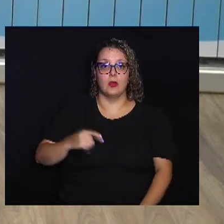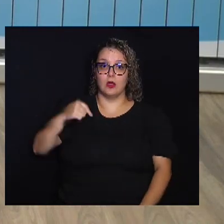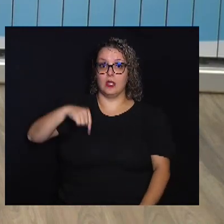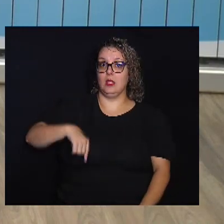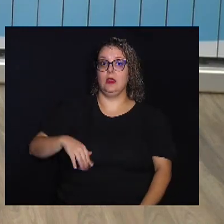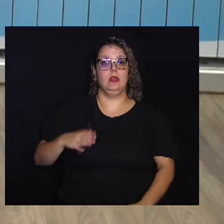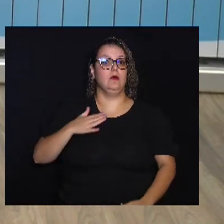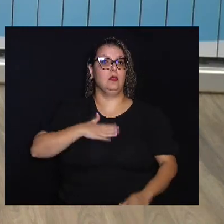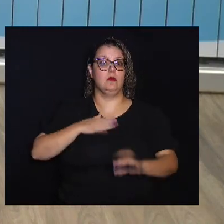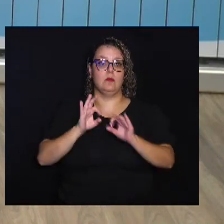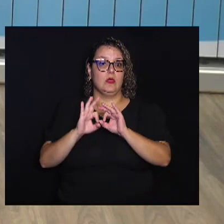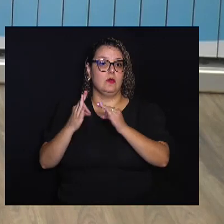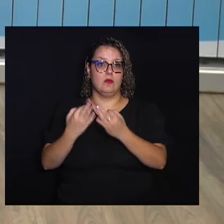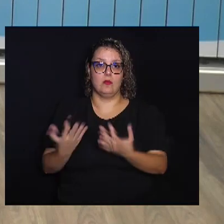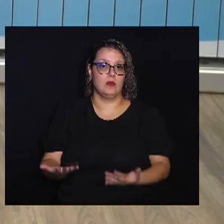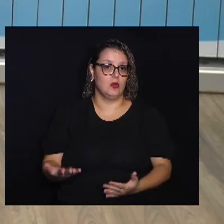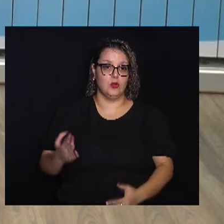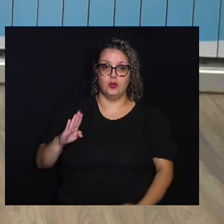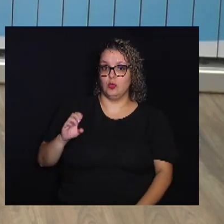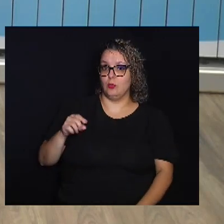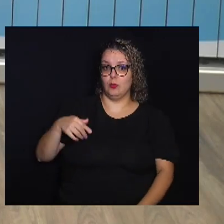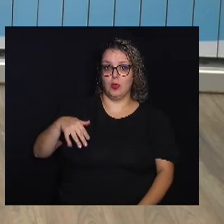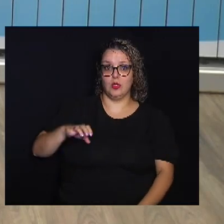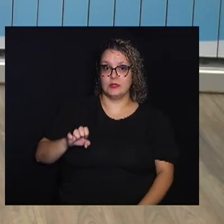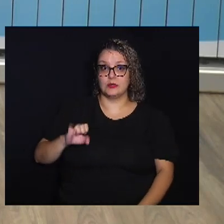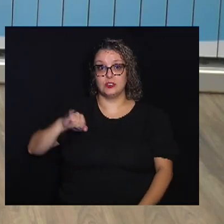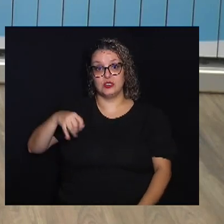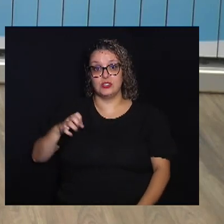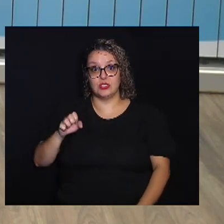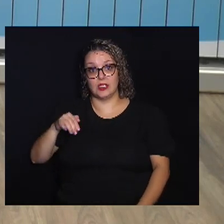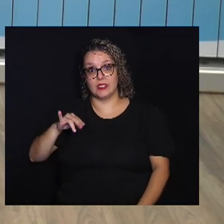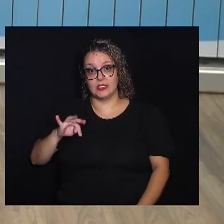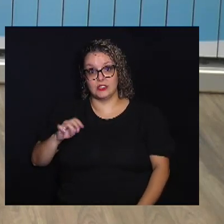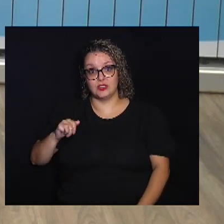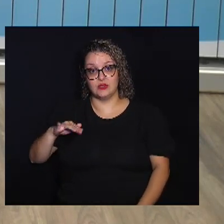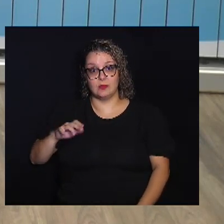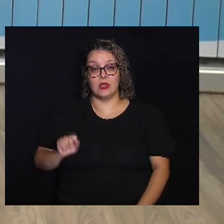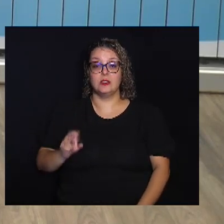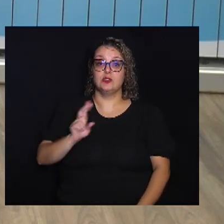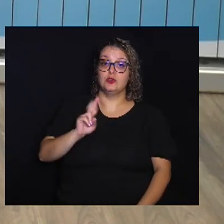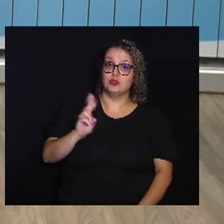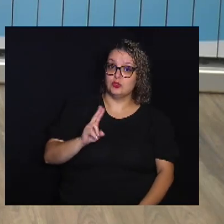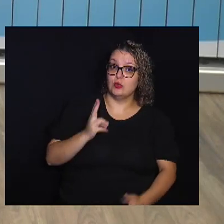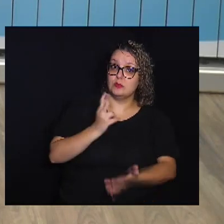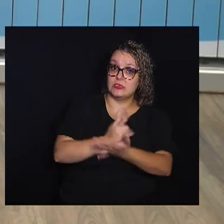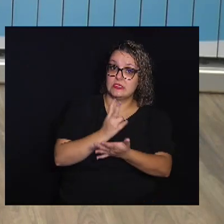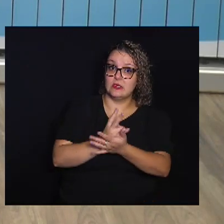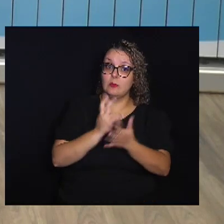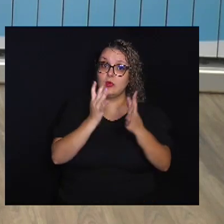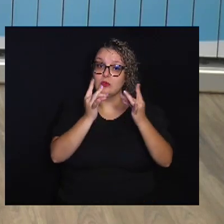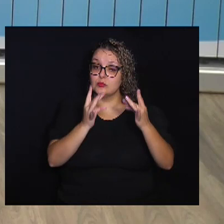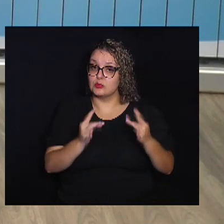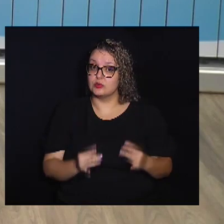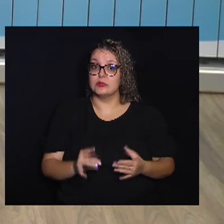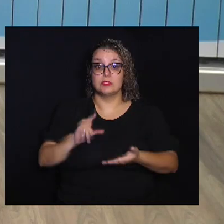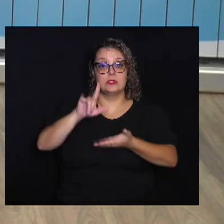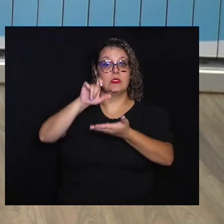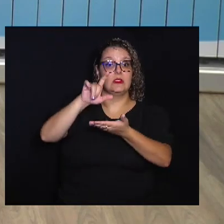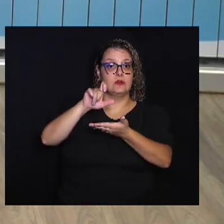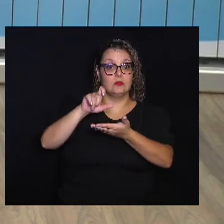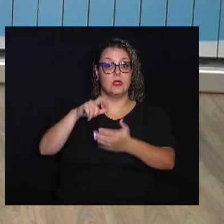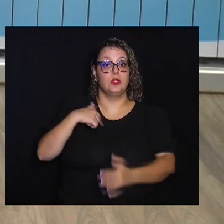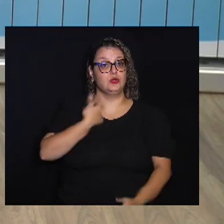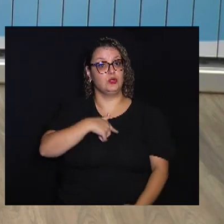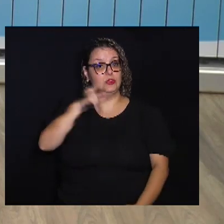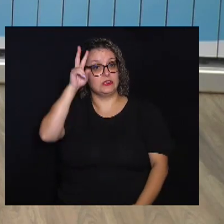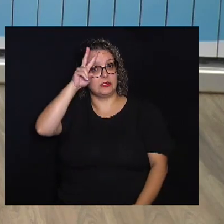minha família, no Bosque do Jequitibás, sempre com o seu nome e a descrição dessa foto. A gente lembra